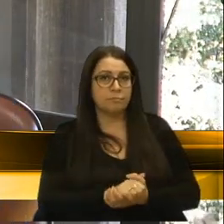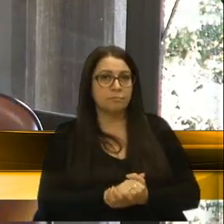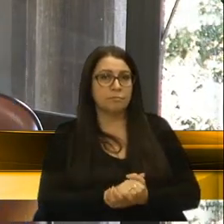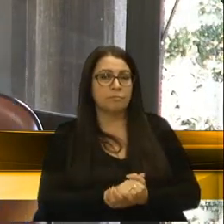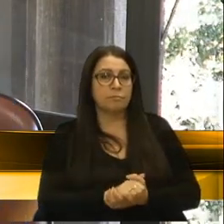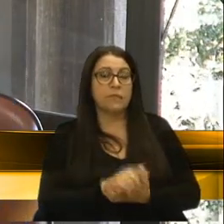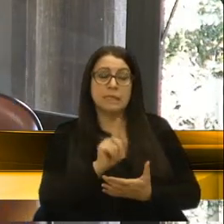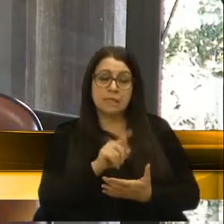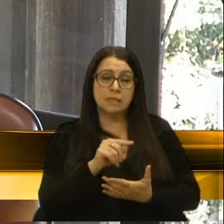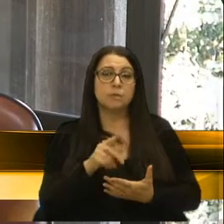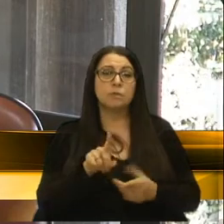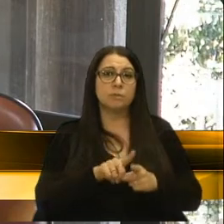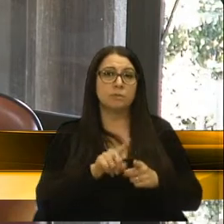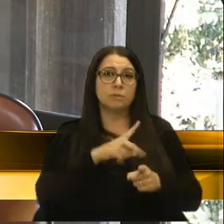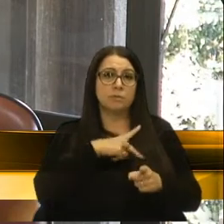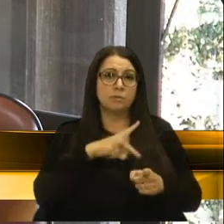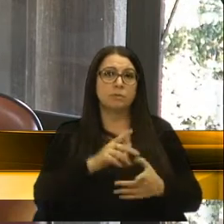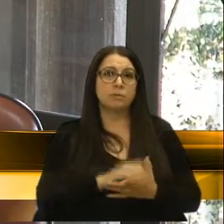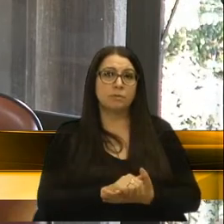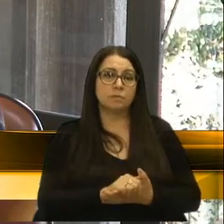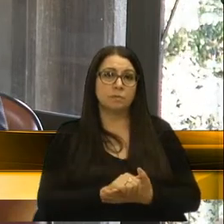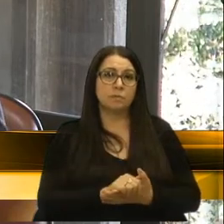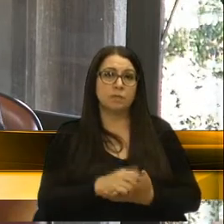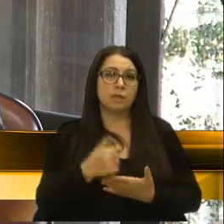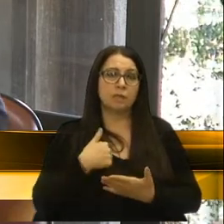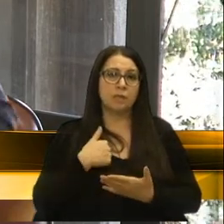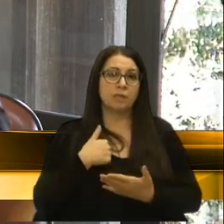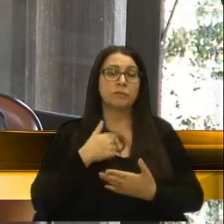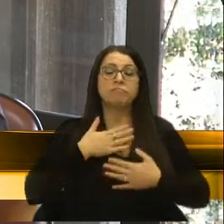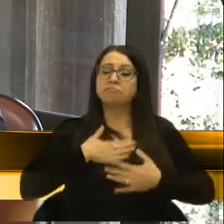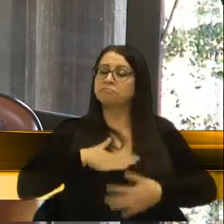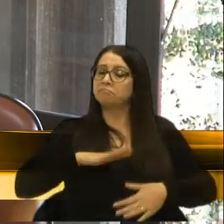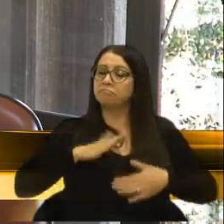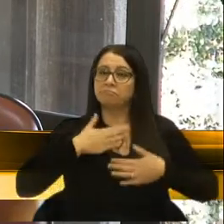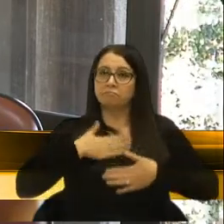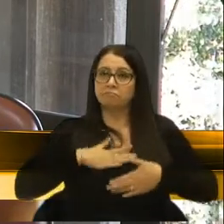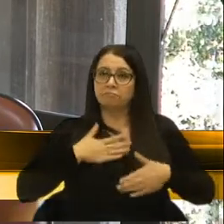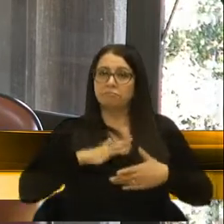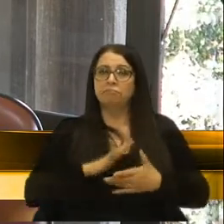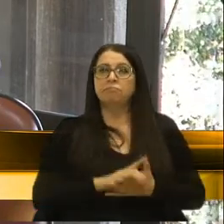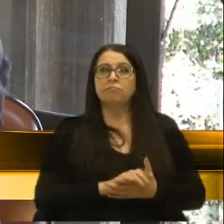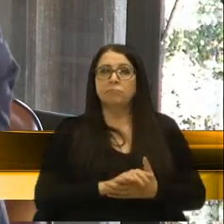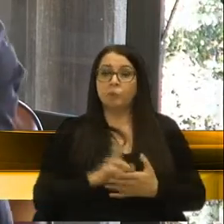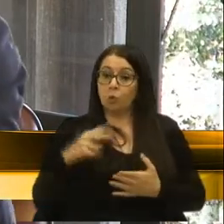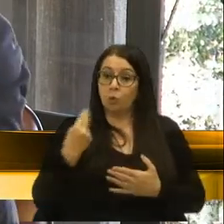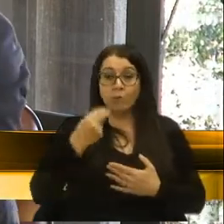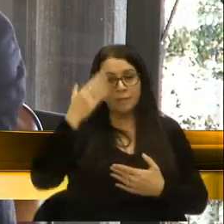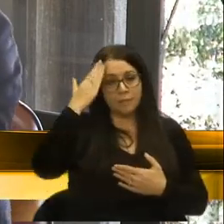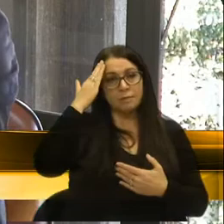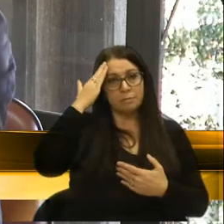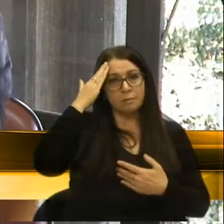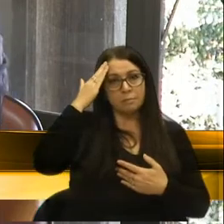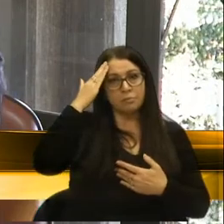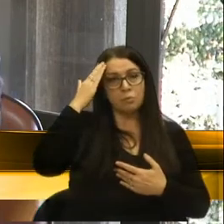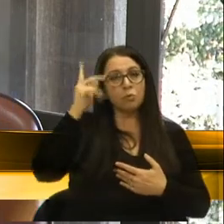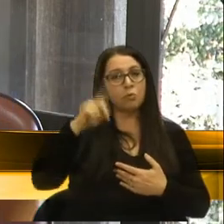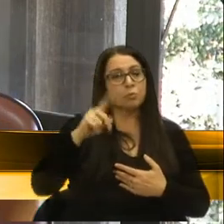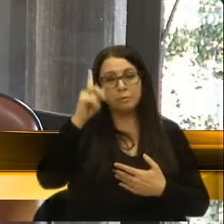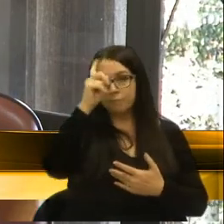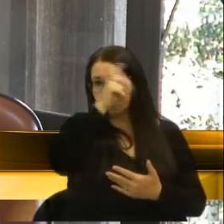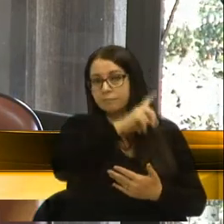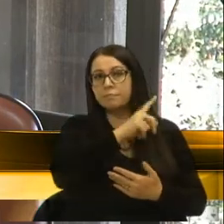Então, é nesse sentido, senhor presidente, eu fico muito tranquilo, né? Nós sabemos o quanto é